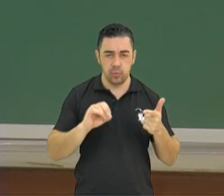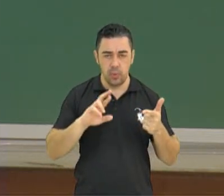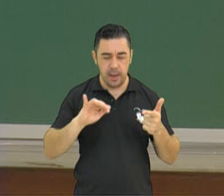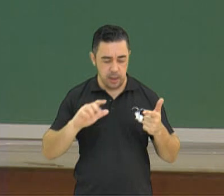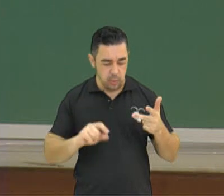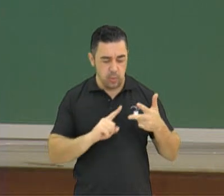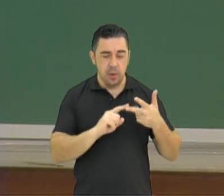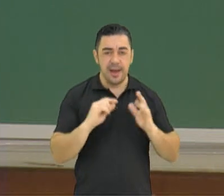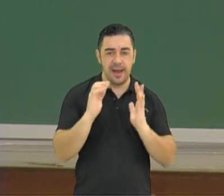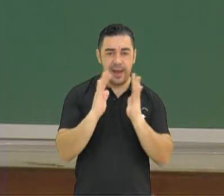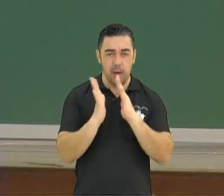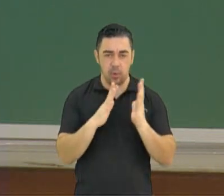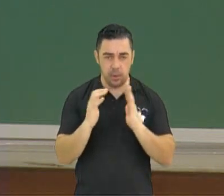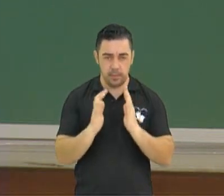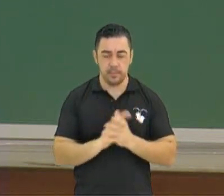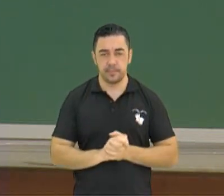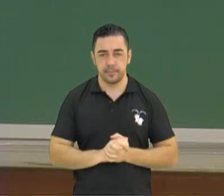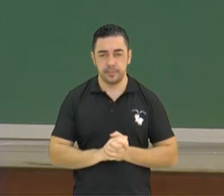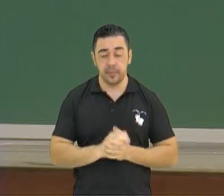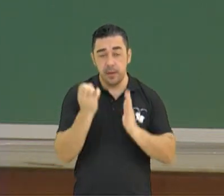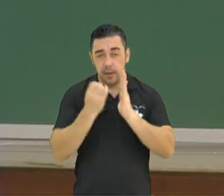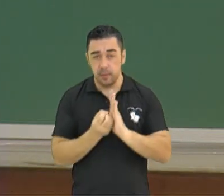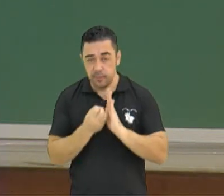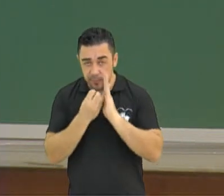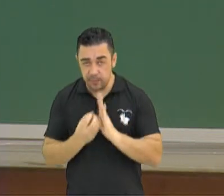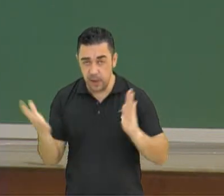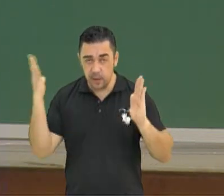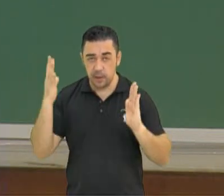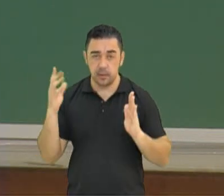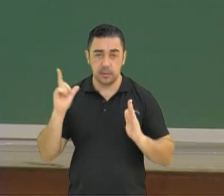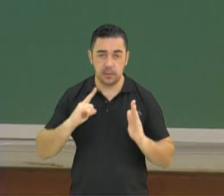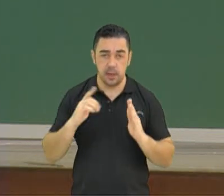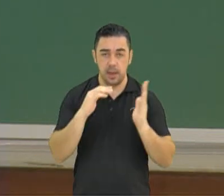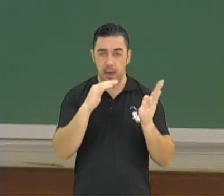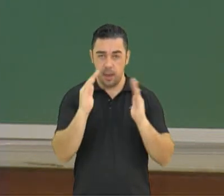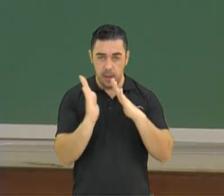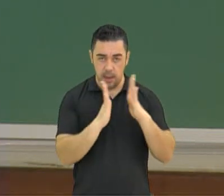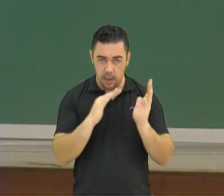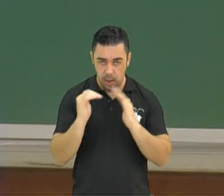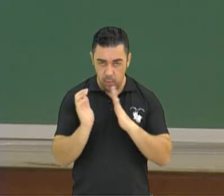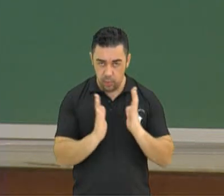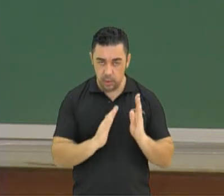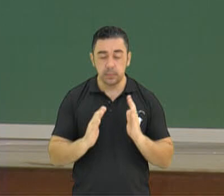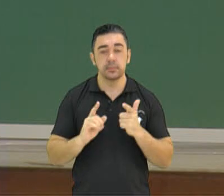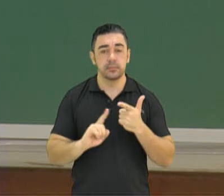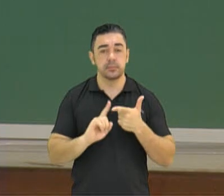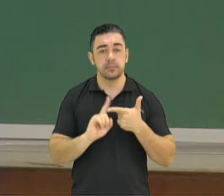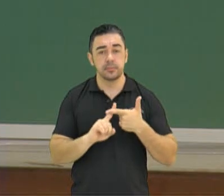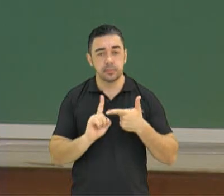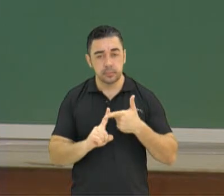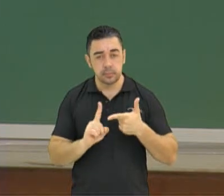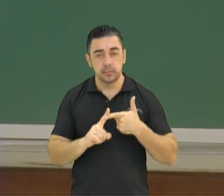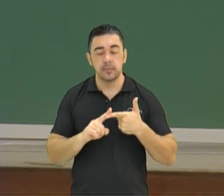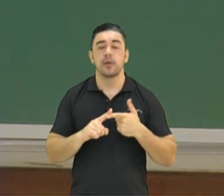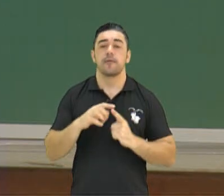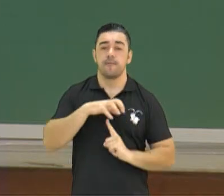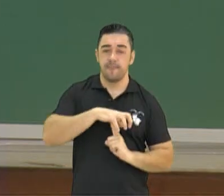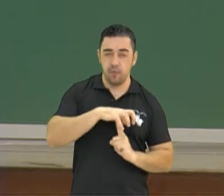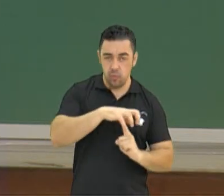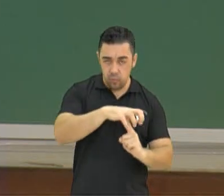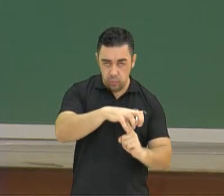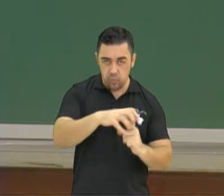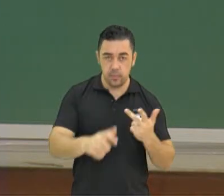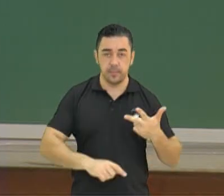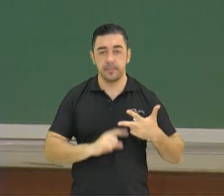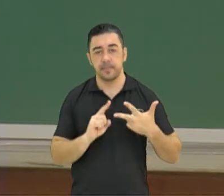fungos. Pluricelulares, tem mais de uma célula. São as algas, né? Tem algas pluricelulares também, tem fungos pluricelulares